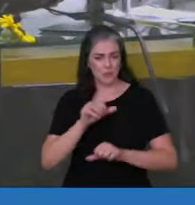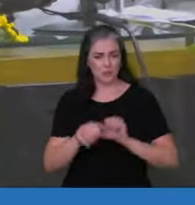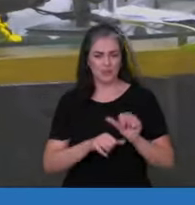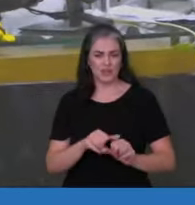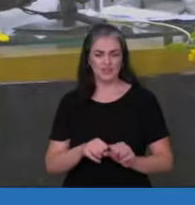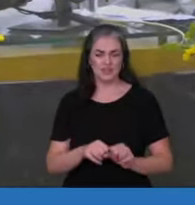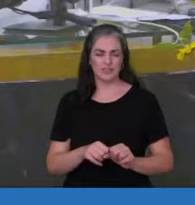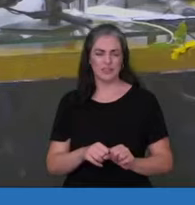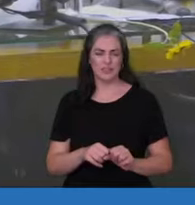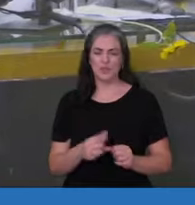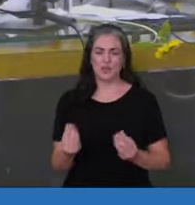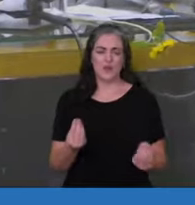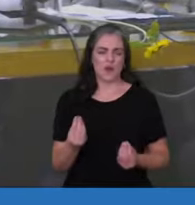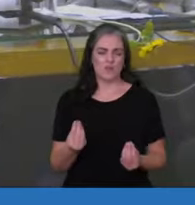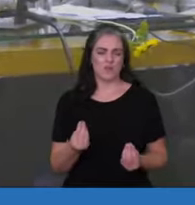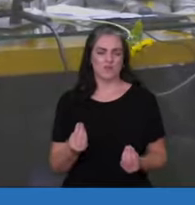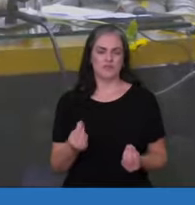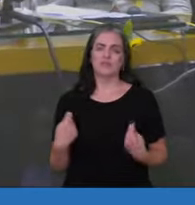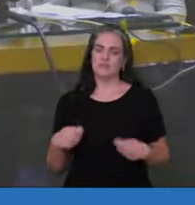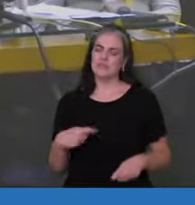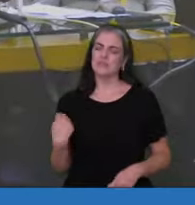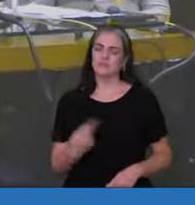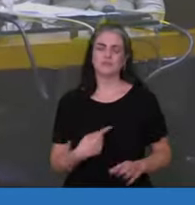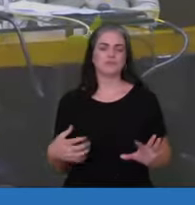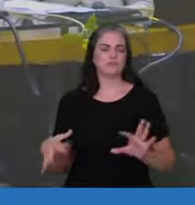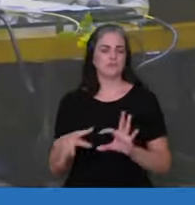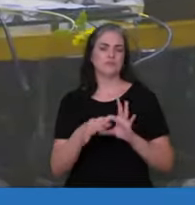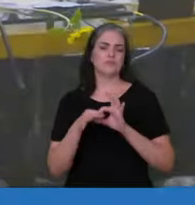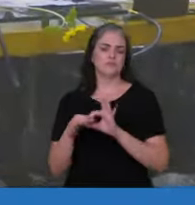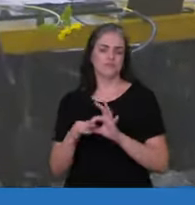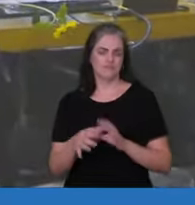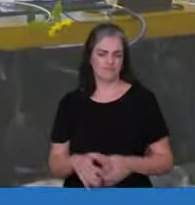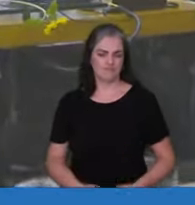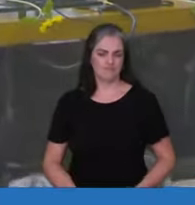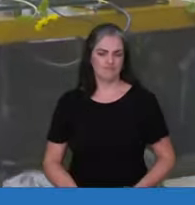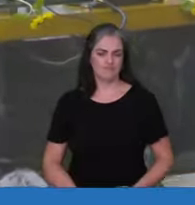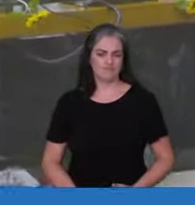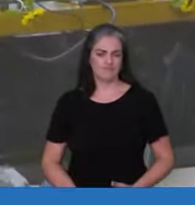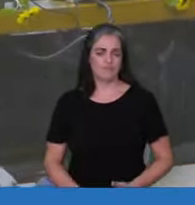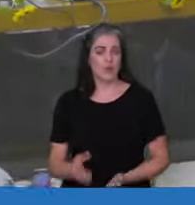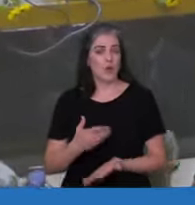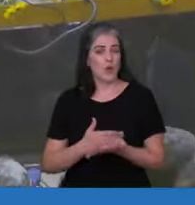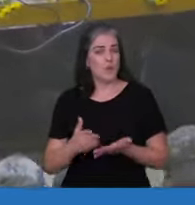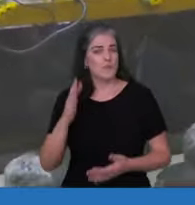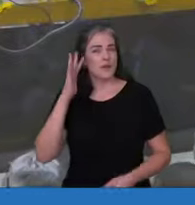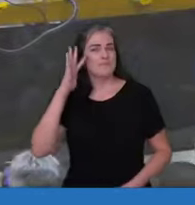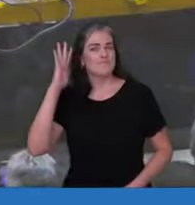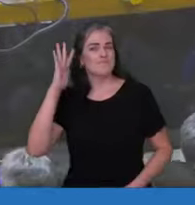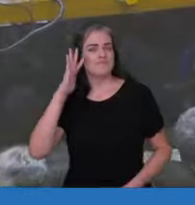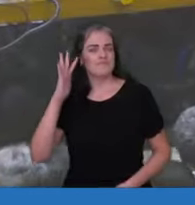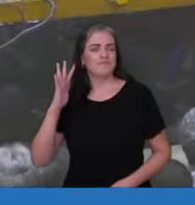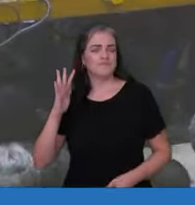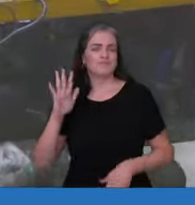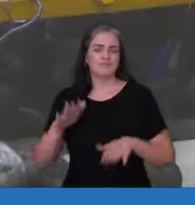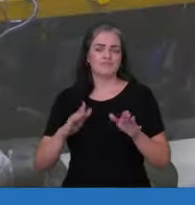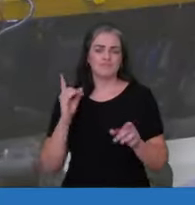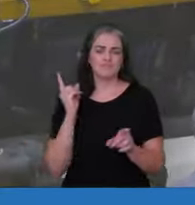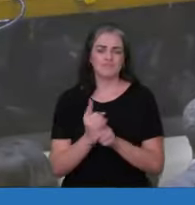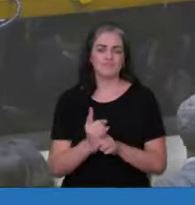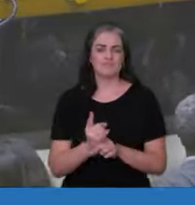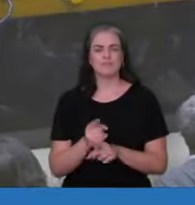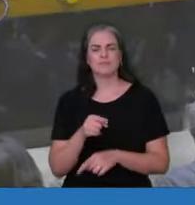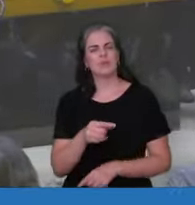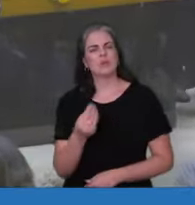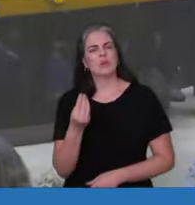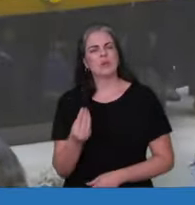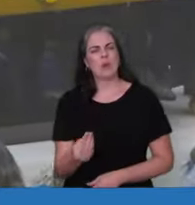de semana nos permitem vislumbrar a responsabilização dos seus algozes, o envolvimento de um delegado de polícia